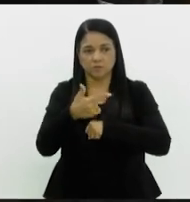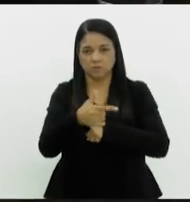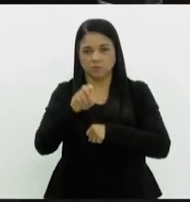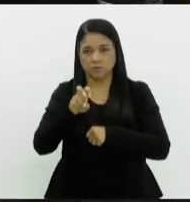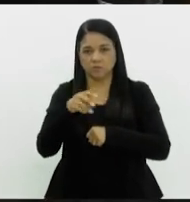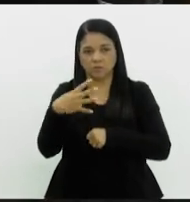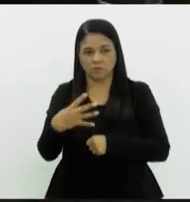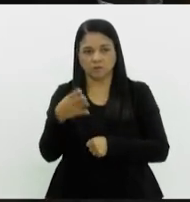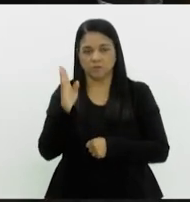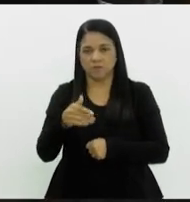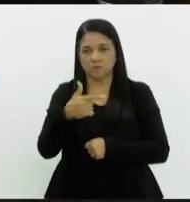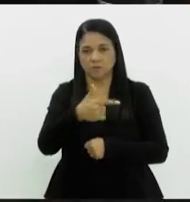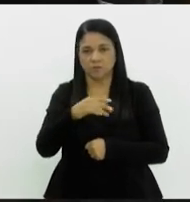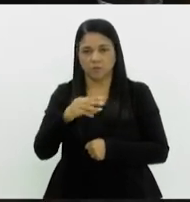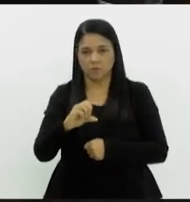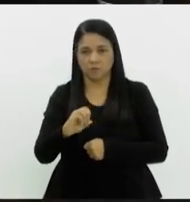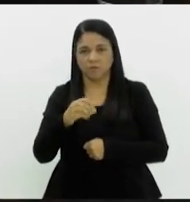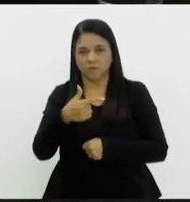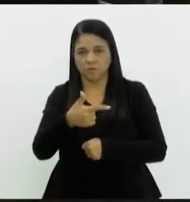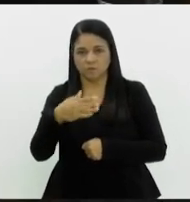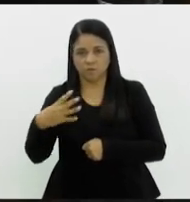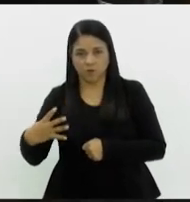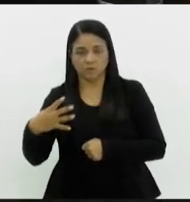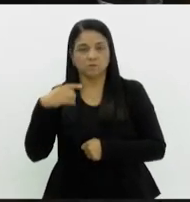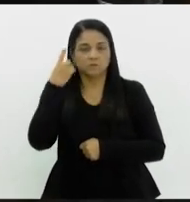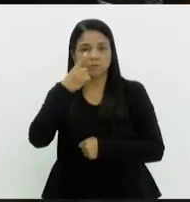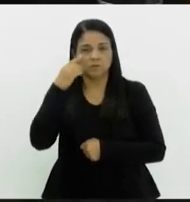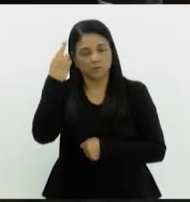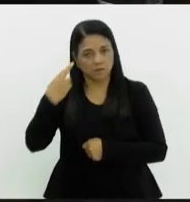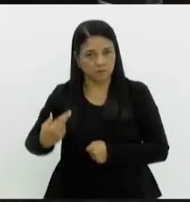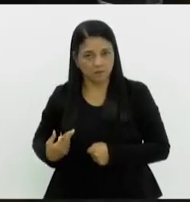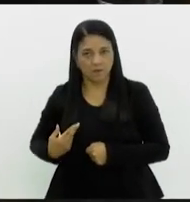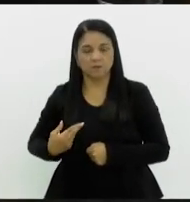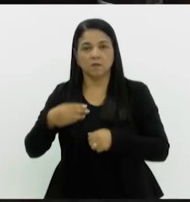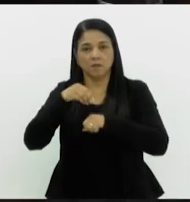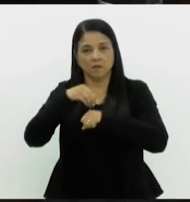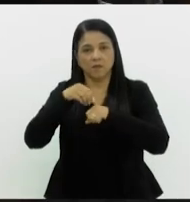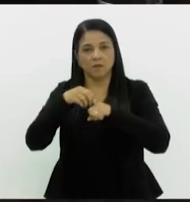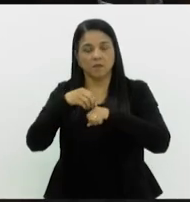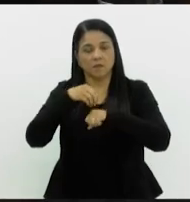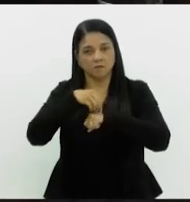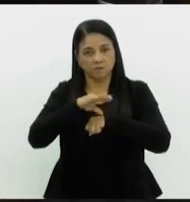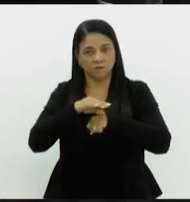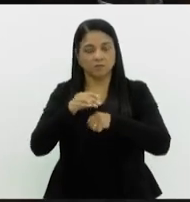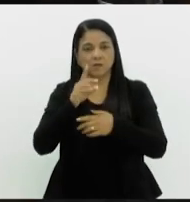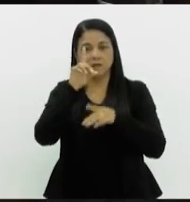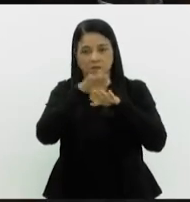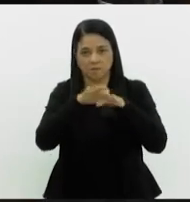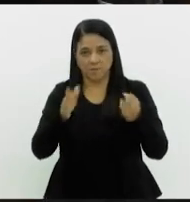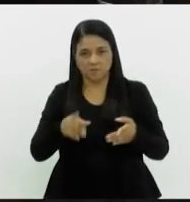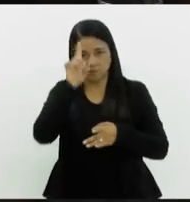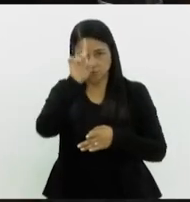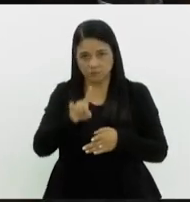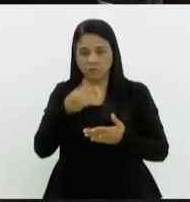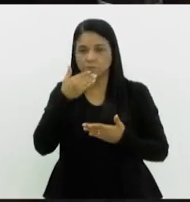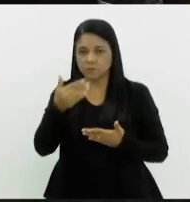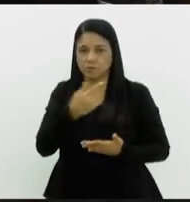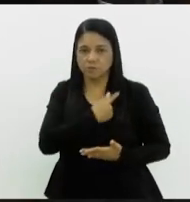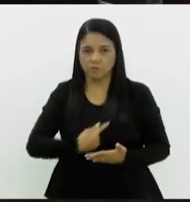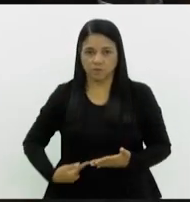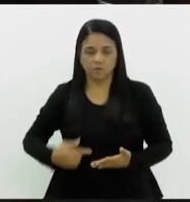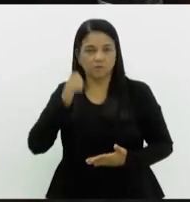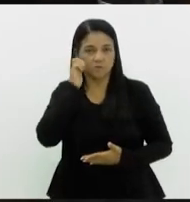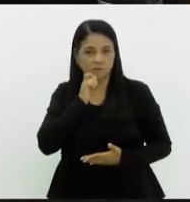número 254 de 24, de autoria da deputada Renata Souza, que indica a mesa diretora, que seja solicitado ao governador do Estado